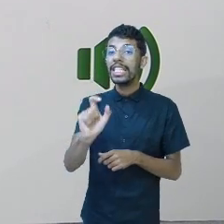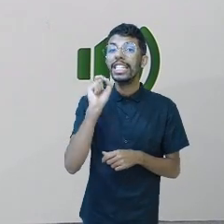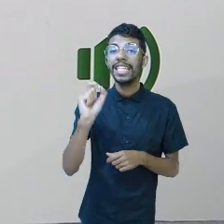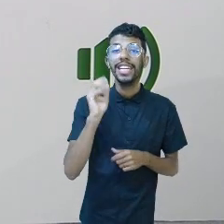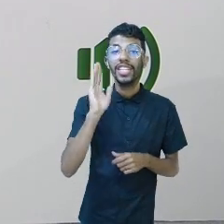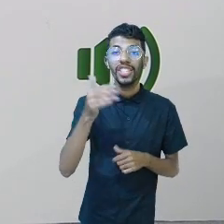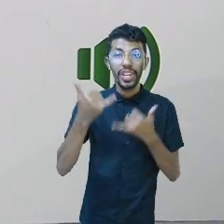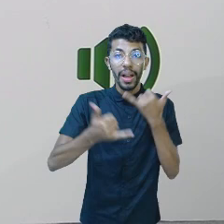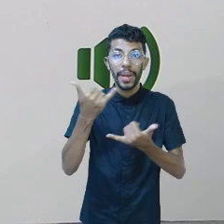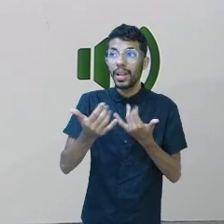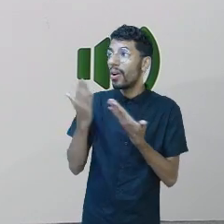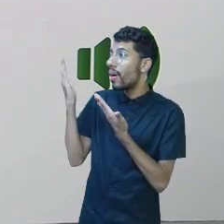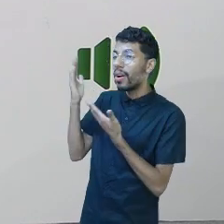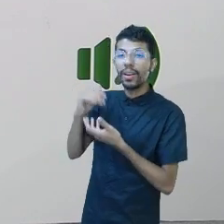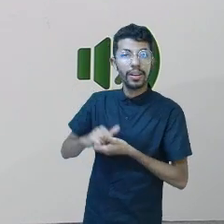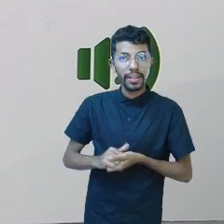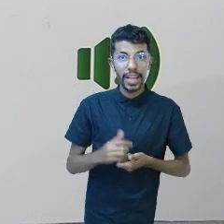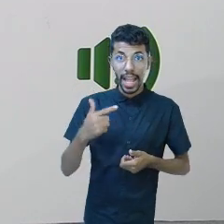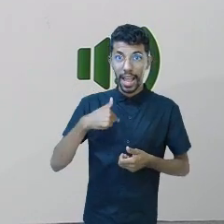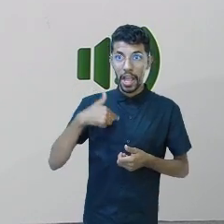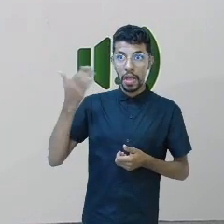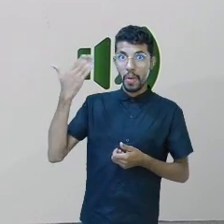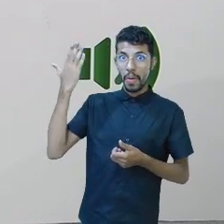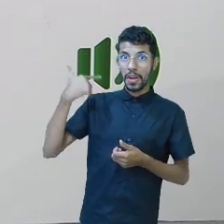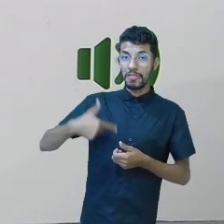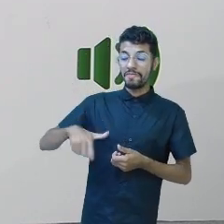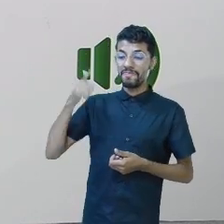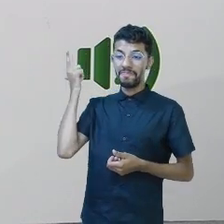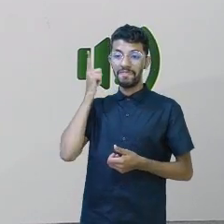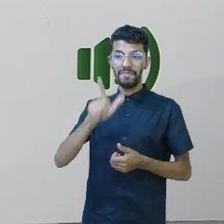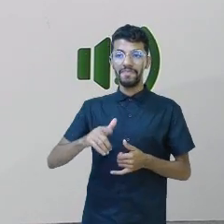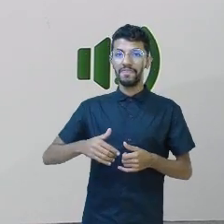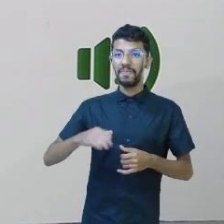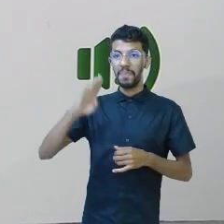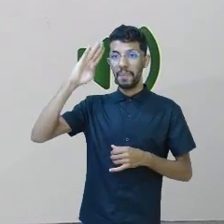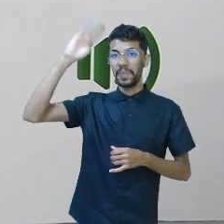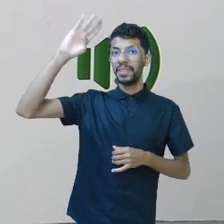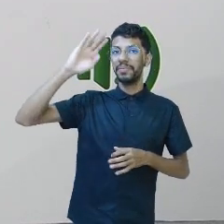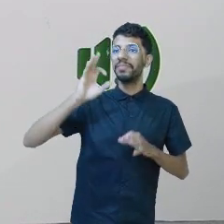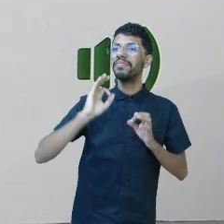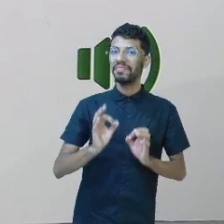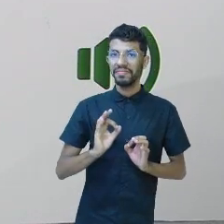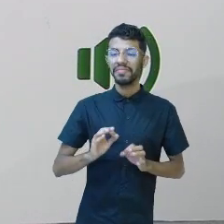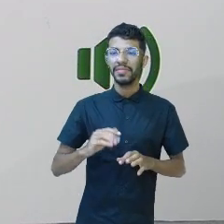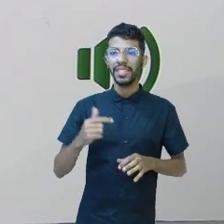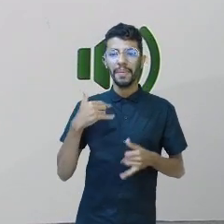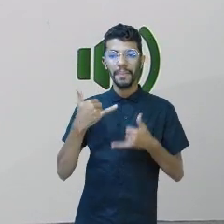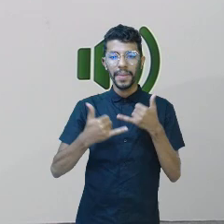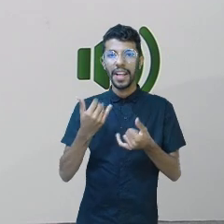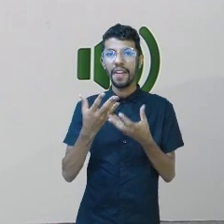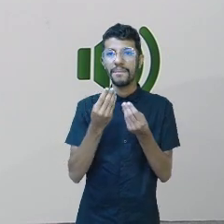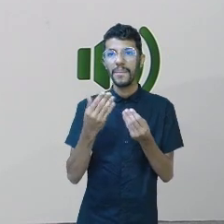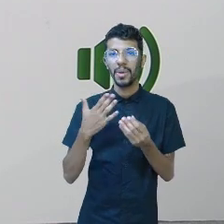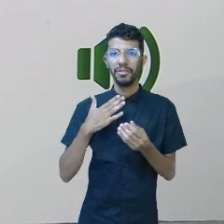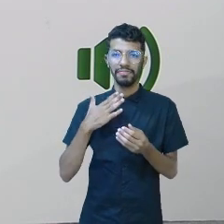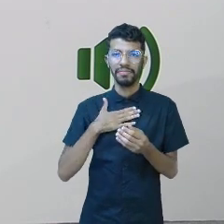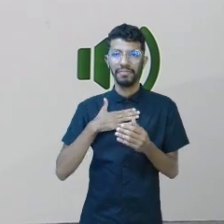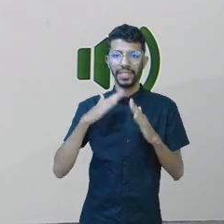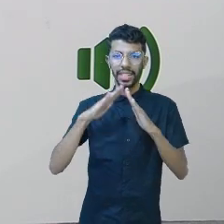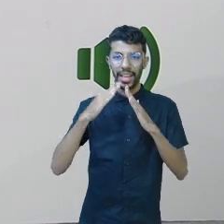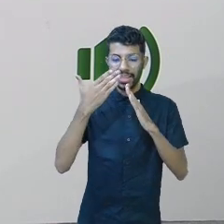aí? Eu era campeã quando era criança. A gente brincava muito disso aí, lá na frente de casa, era muito